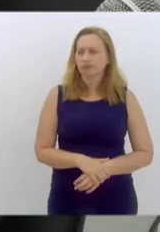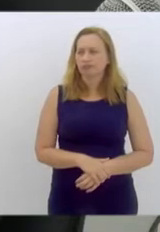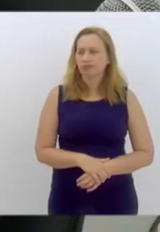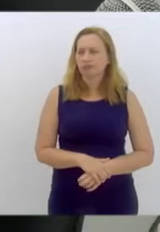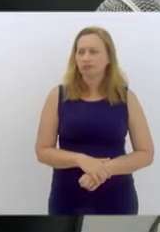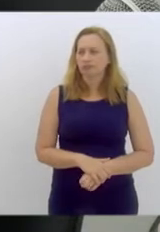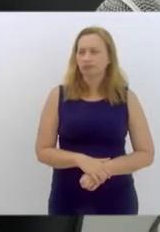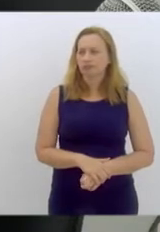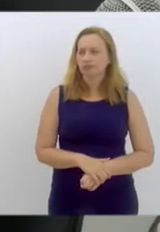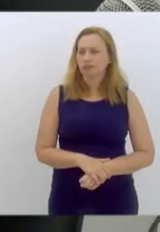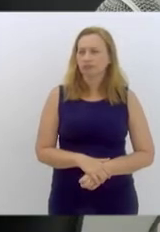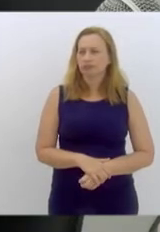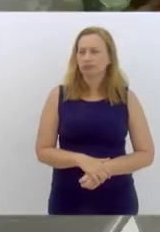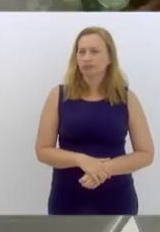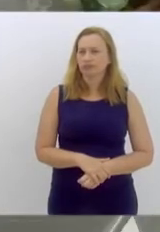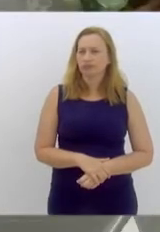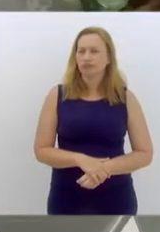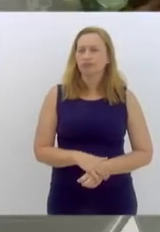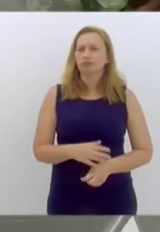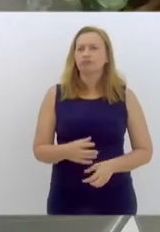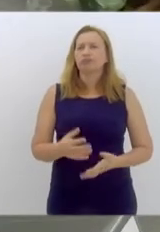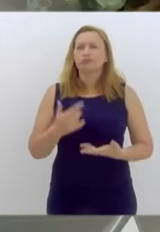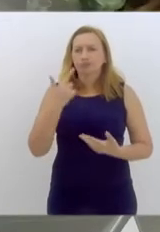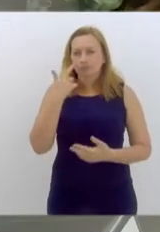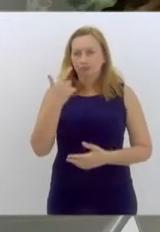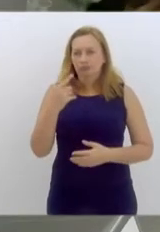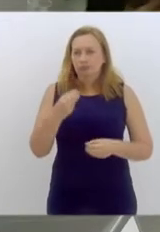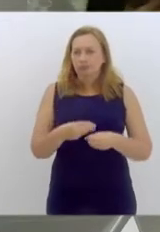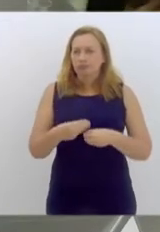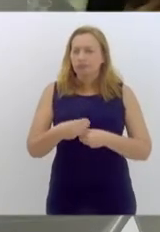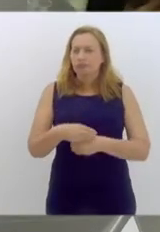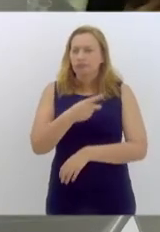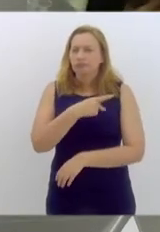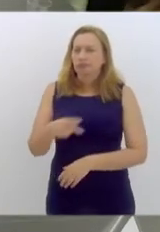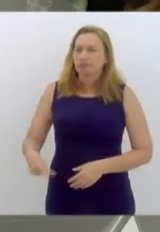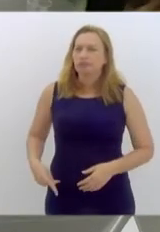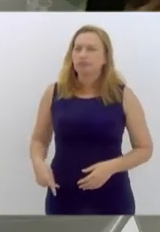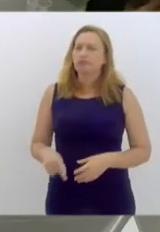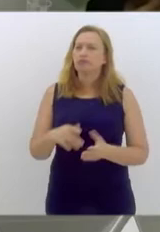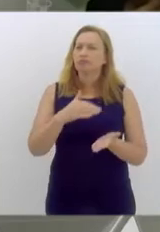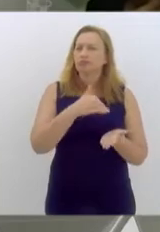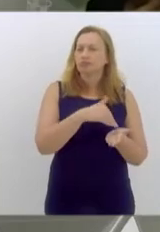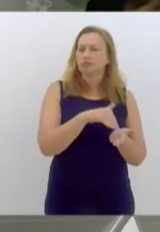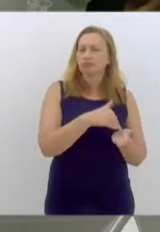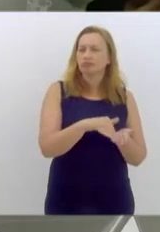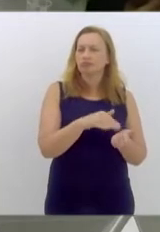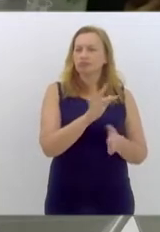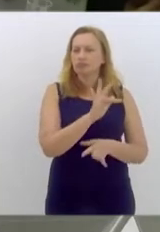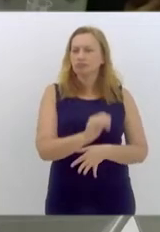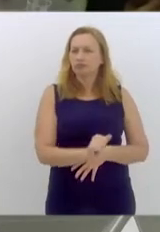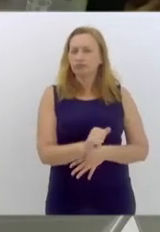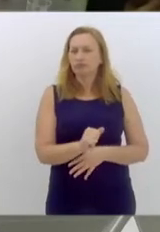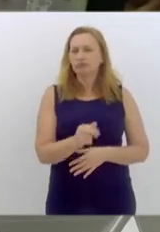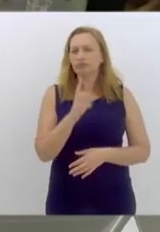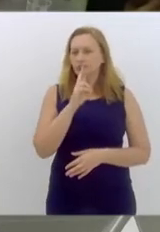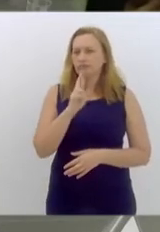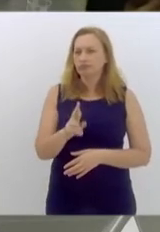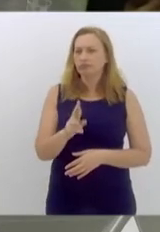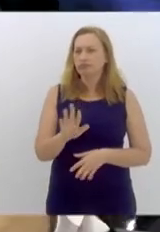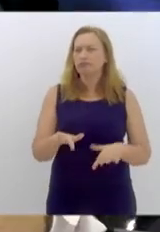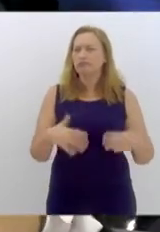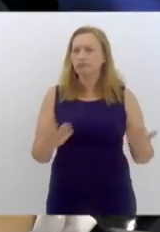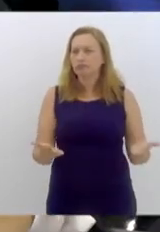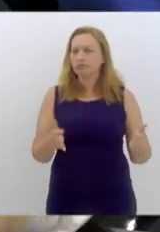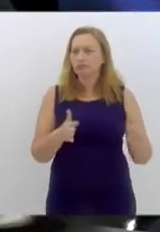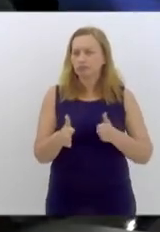ouvir os municípios. Presidente, desculpe a insistência. O secretário de Fazenda e o secretário de Educação vão responder qual foi o calendário de interlocuções nesses últimos 2 anos?